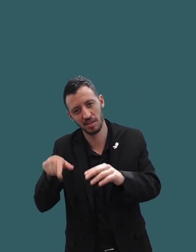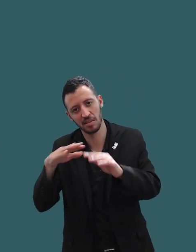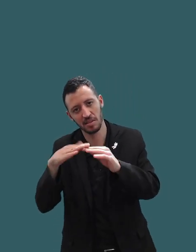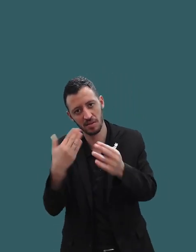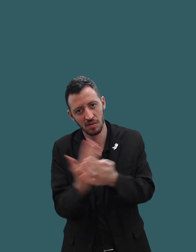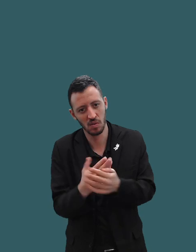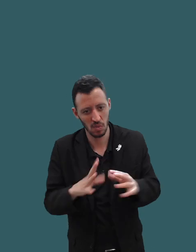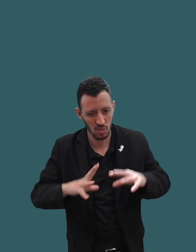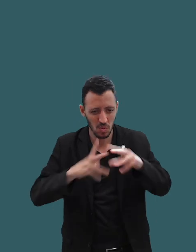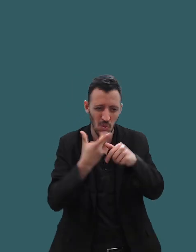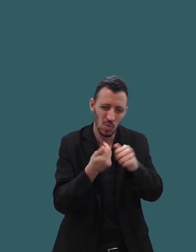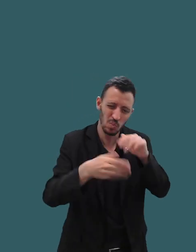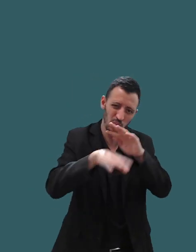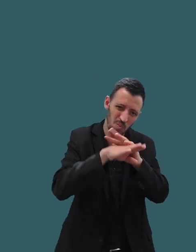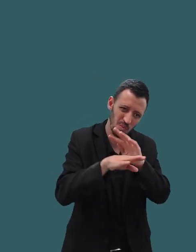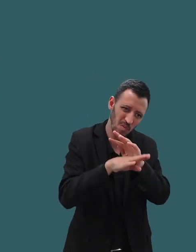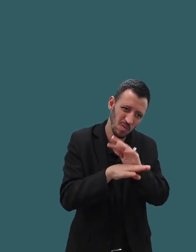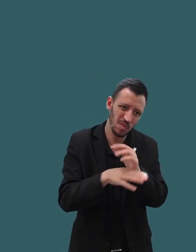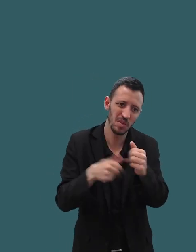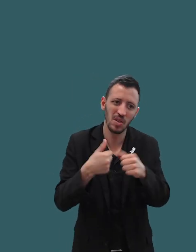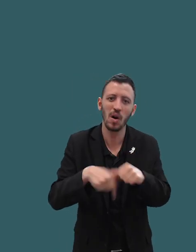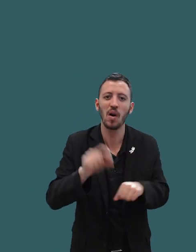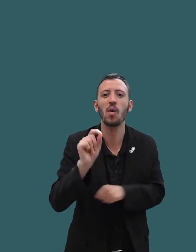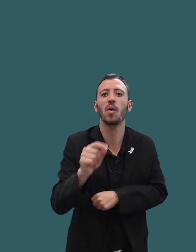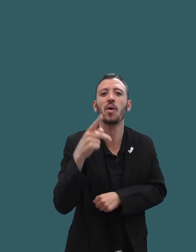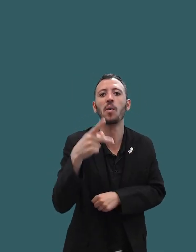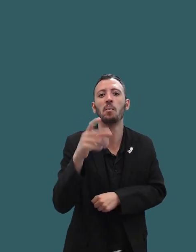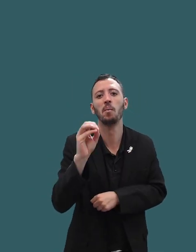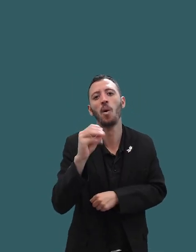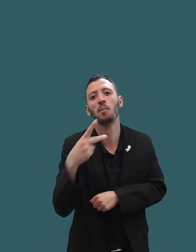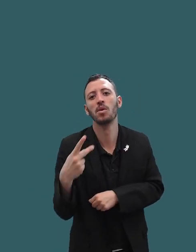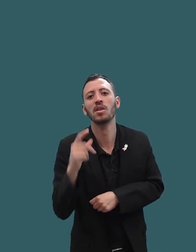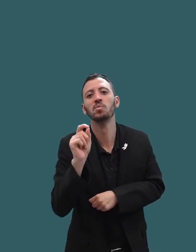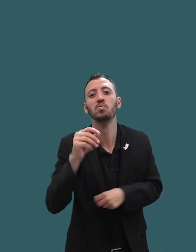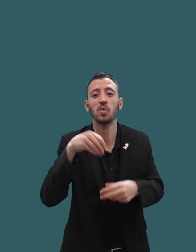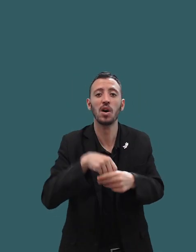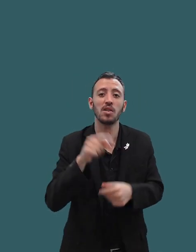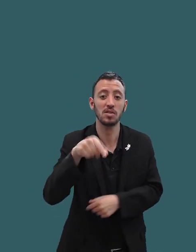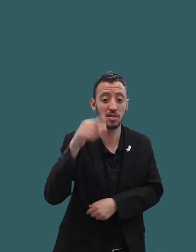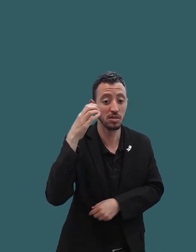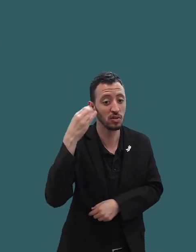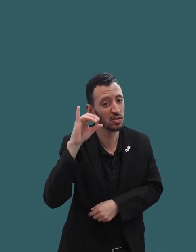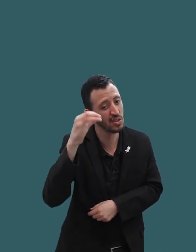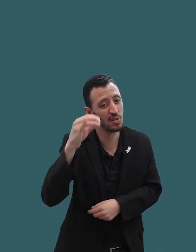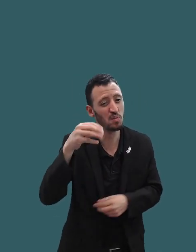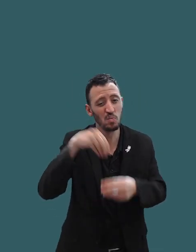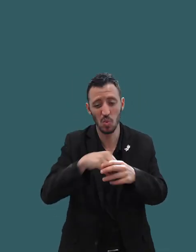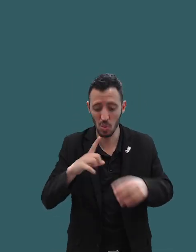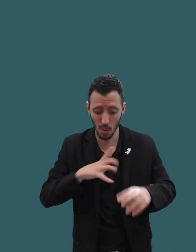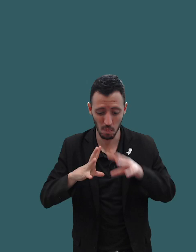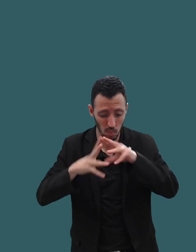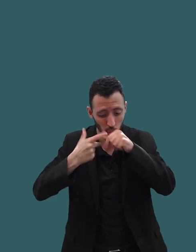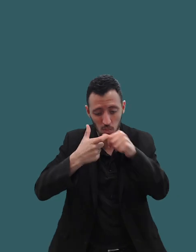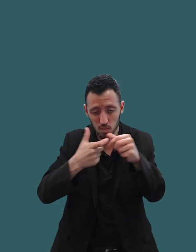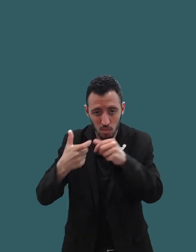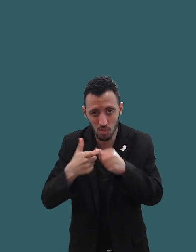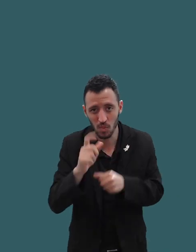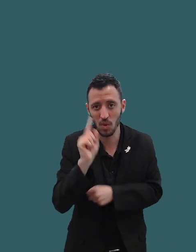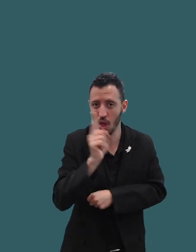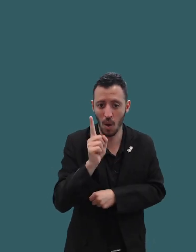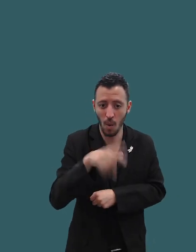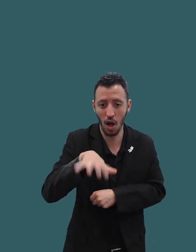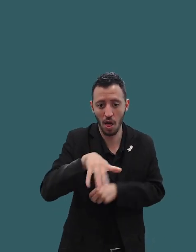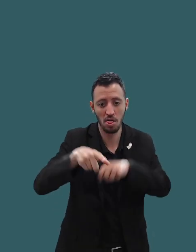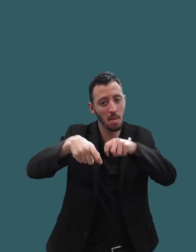todos esses programas vão ficando aqui no que é pop, que é a ciência, porque, de fato, é a ciência que está em tudo. Não é o